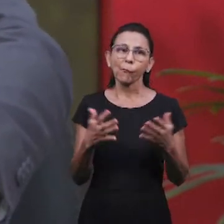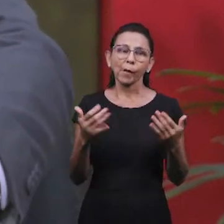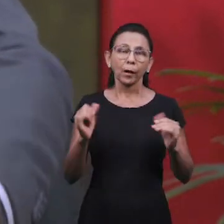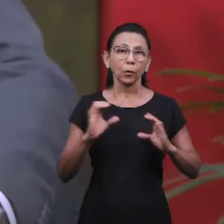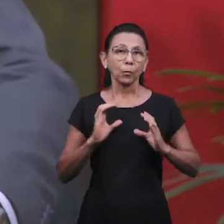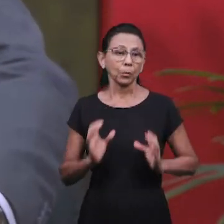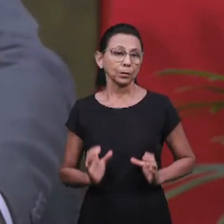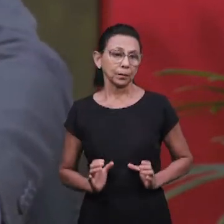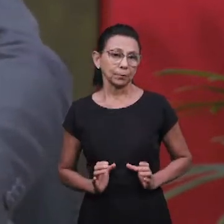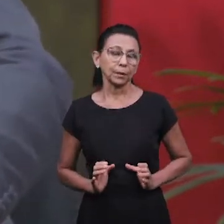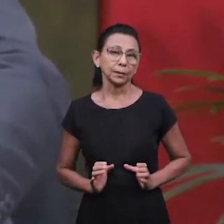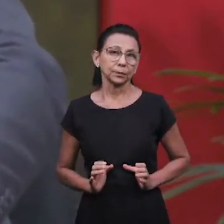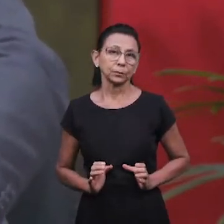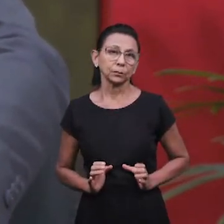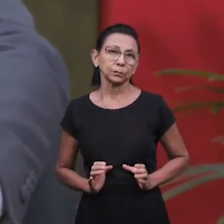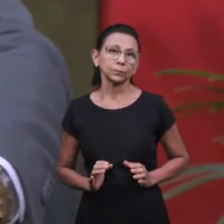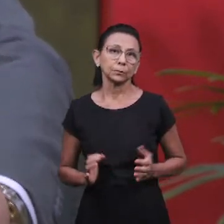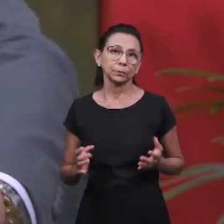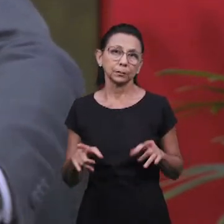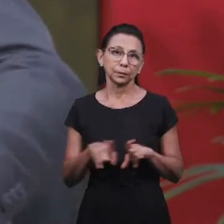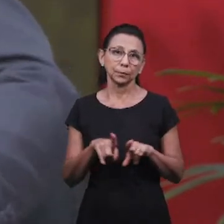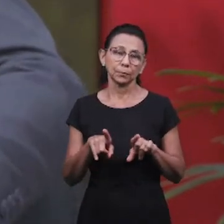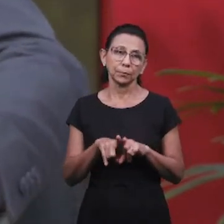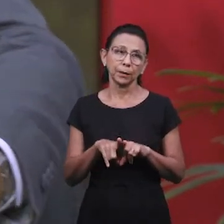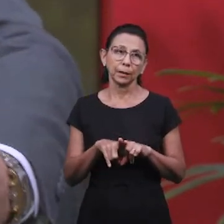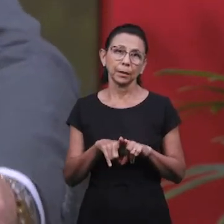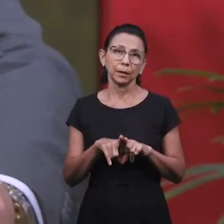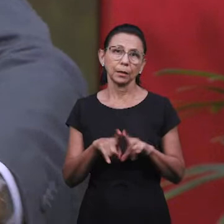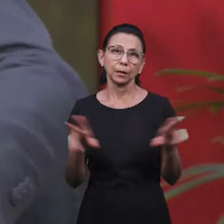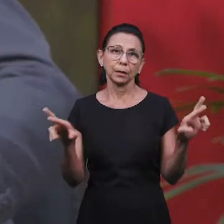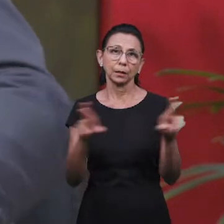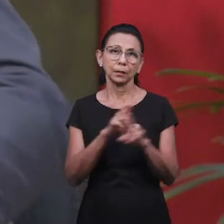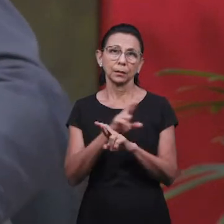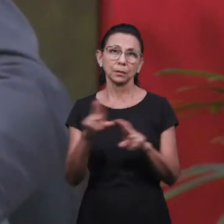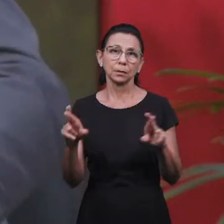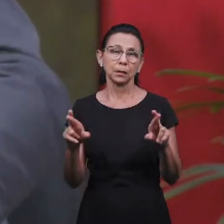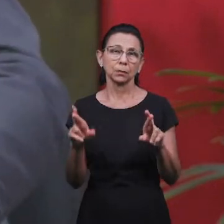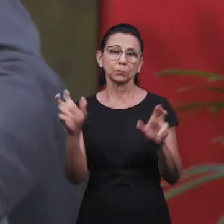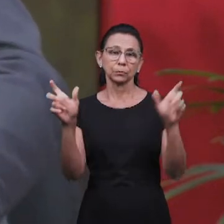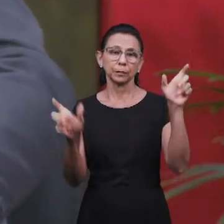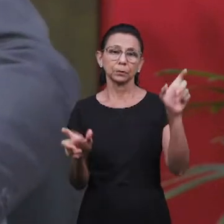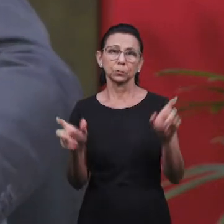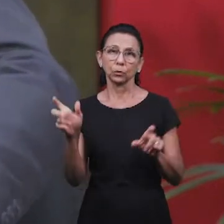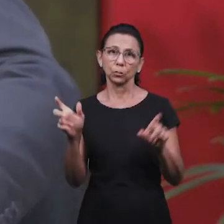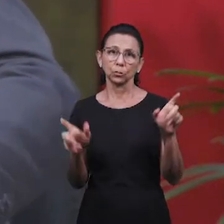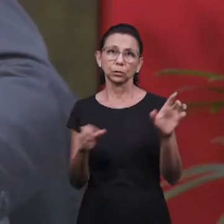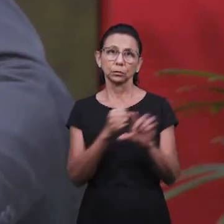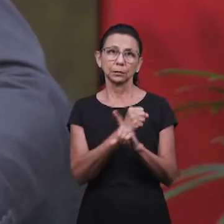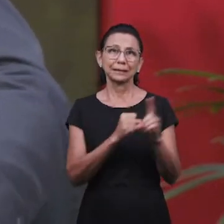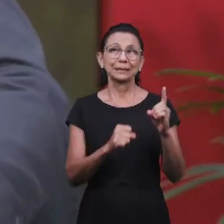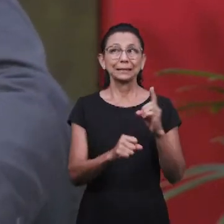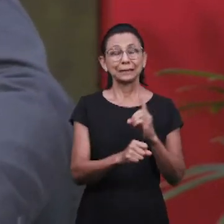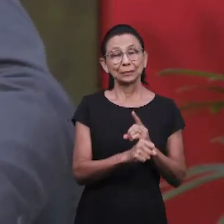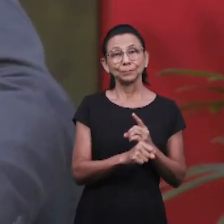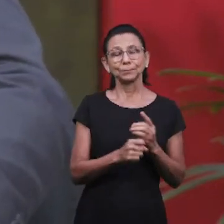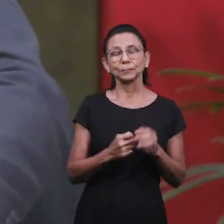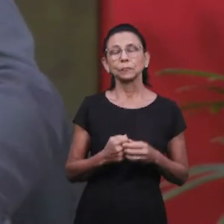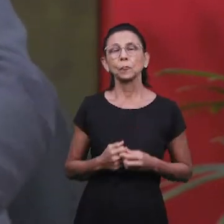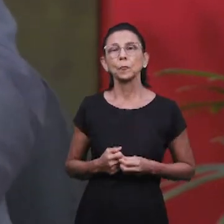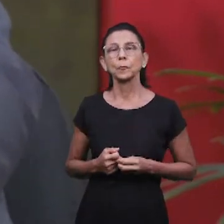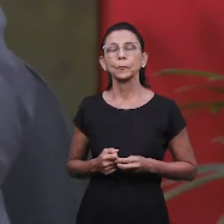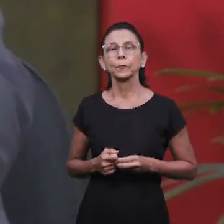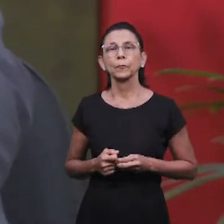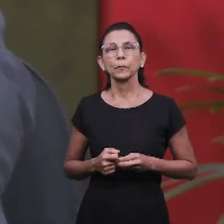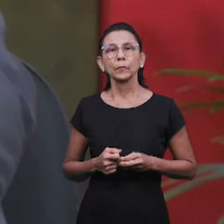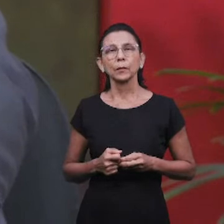de comportamento é falar de relação social, relação do ser humano com outro ser humano, e isso traz uma complexidade muito grande. A